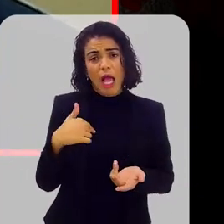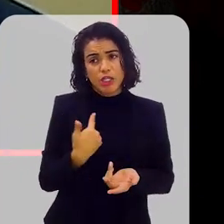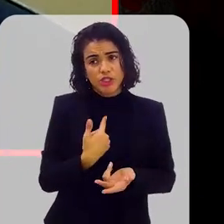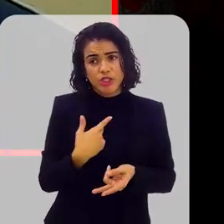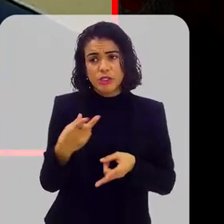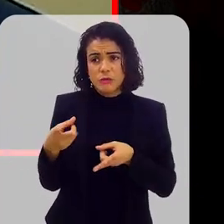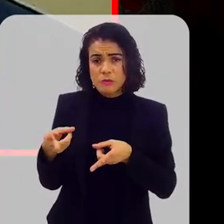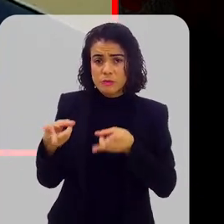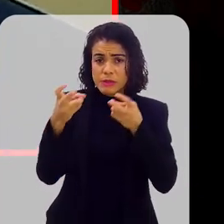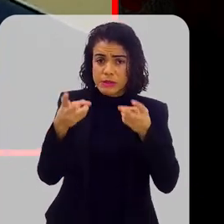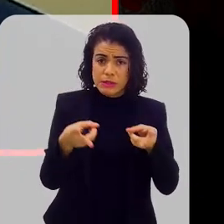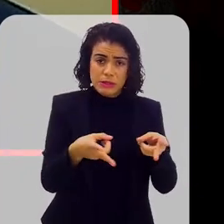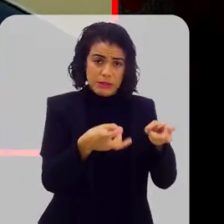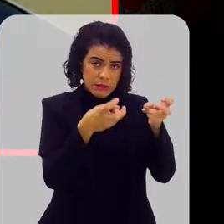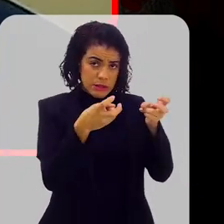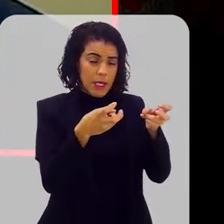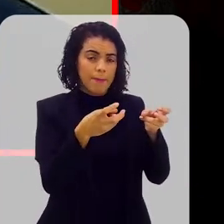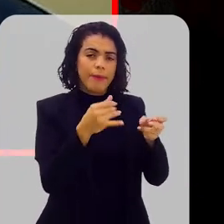gente vê